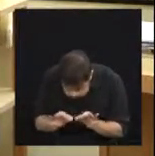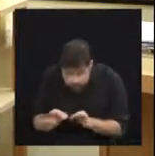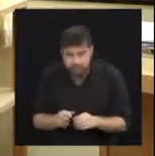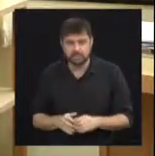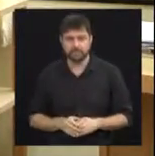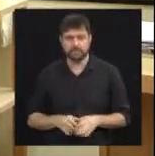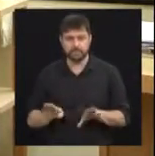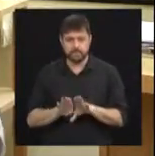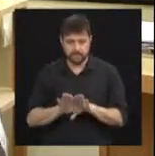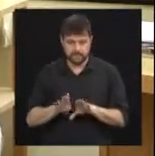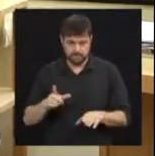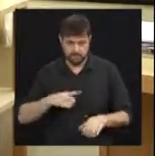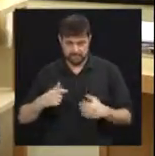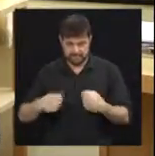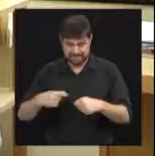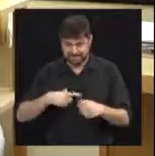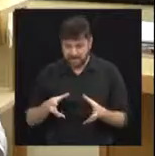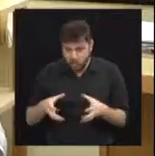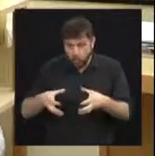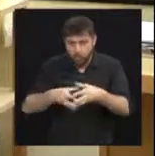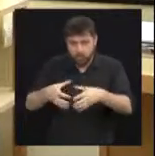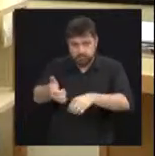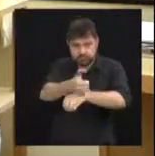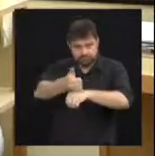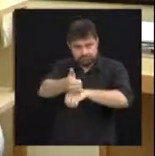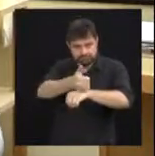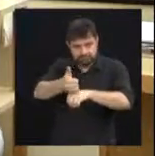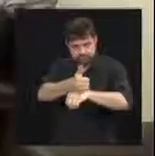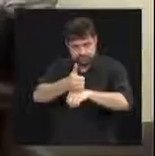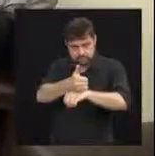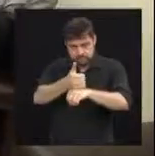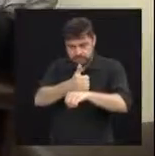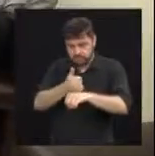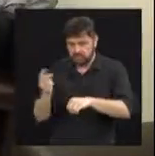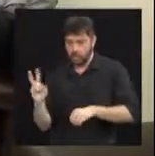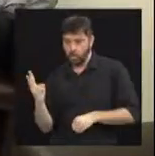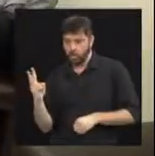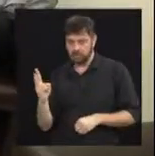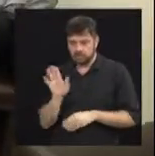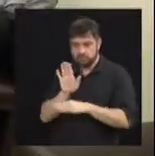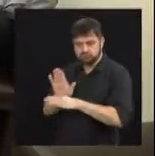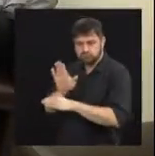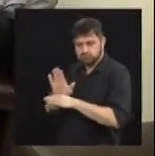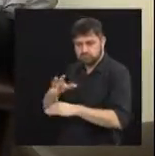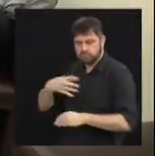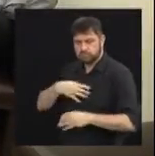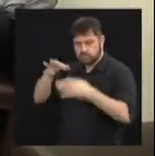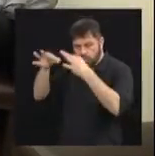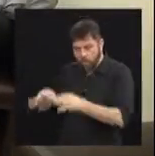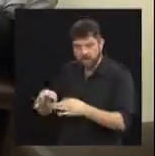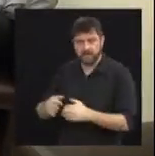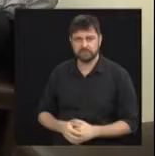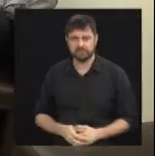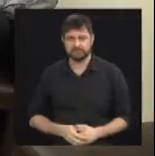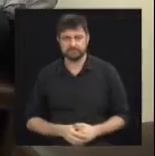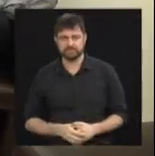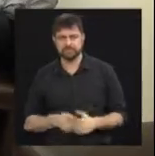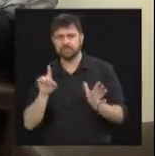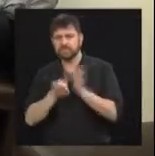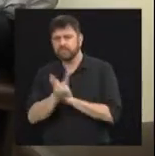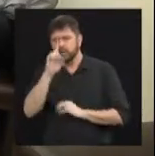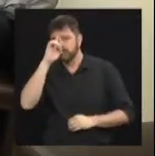embriões. Então exige toda uma equipe para que o casal seja assistido da forma adequada. Agora,